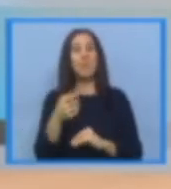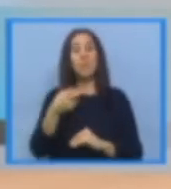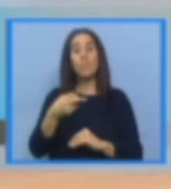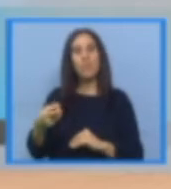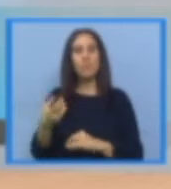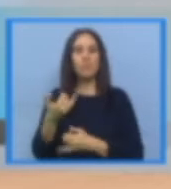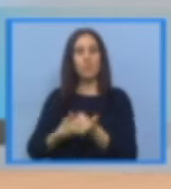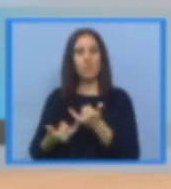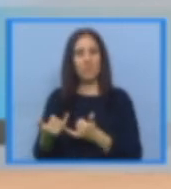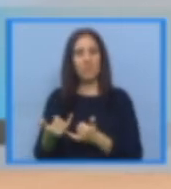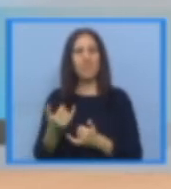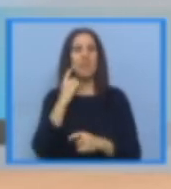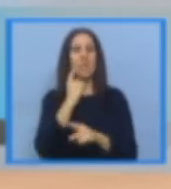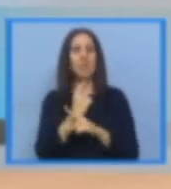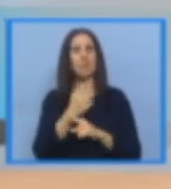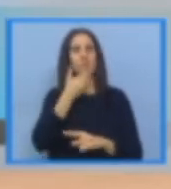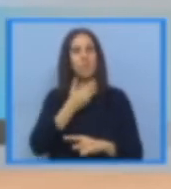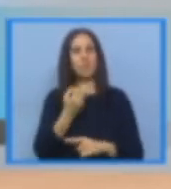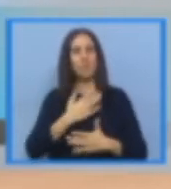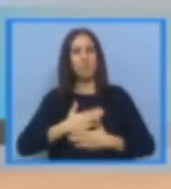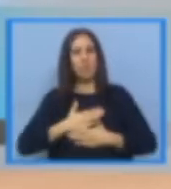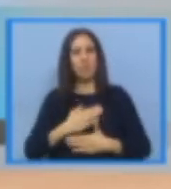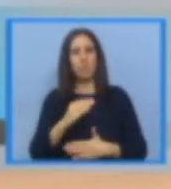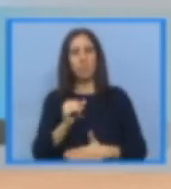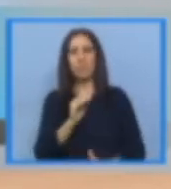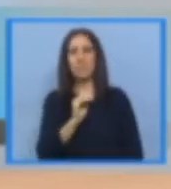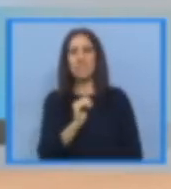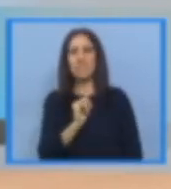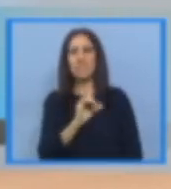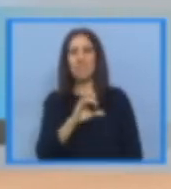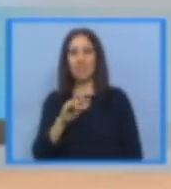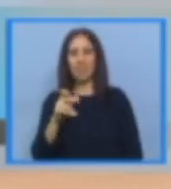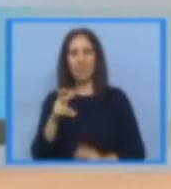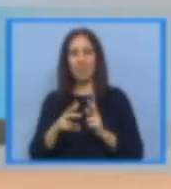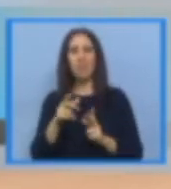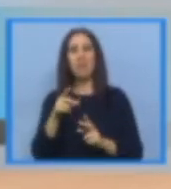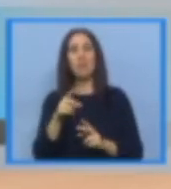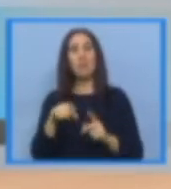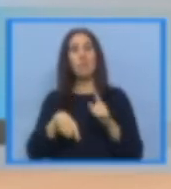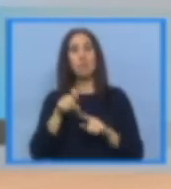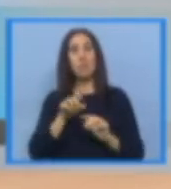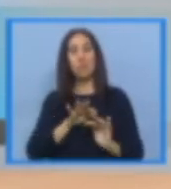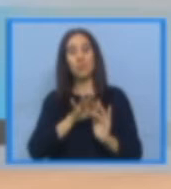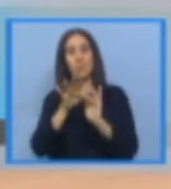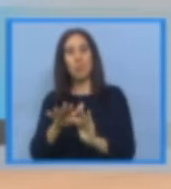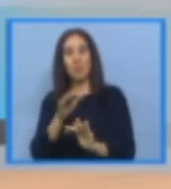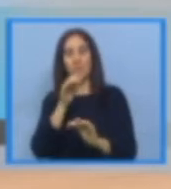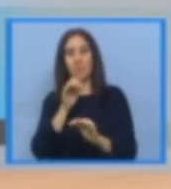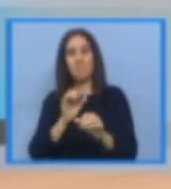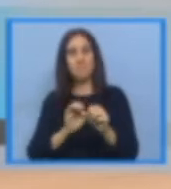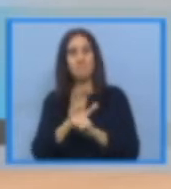99%. E tive uma experiência de voluntariado na Sicília, com refugiados que tinham acabado de passar o Mediterrâneo e percebi que era isso que eu queria